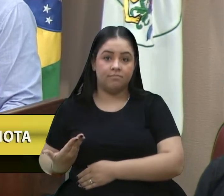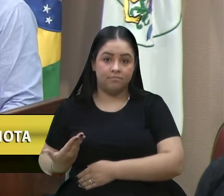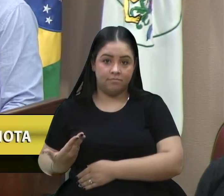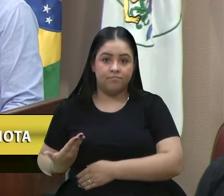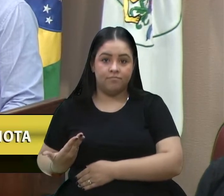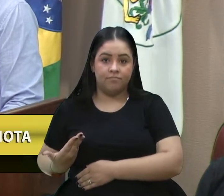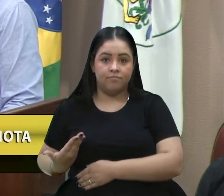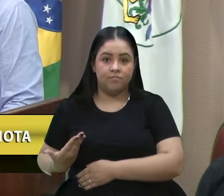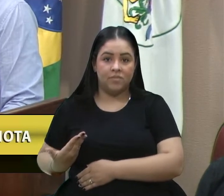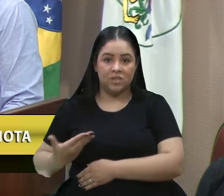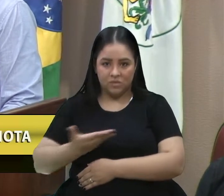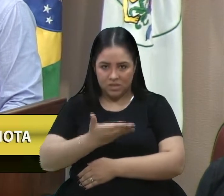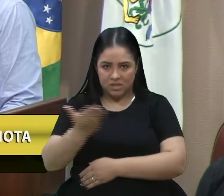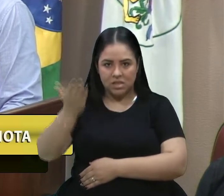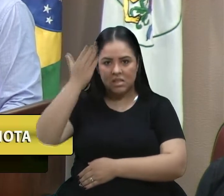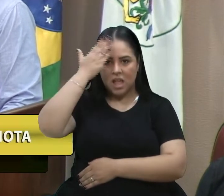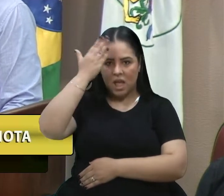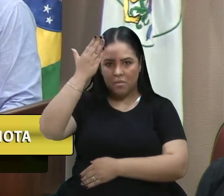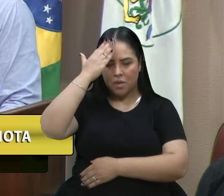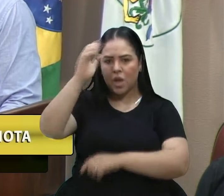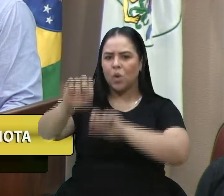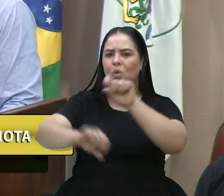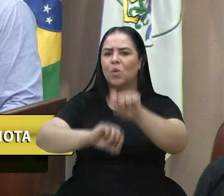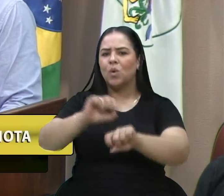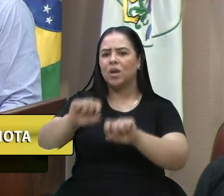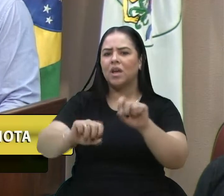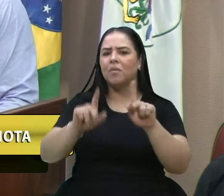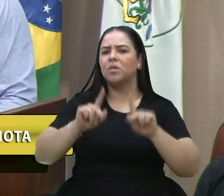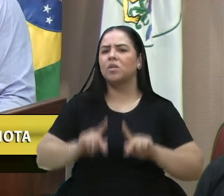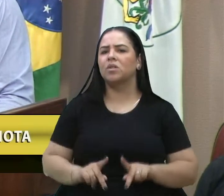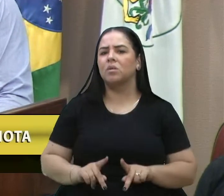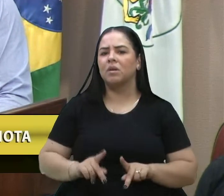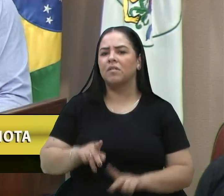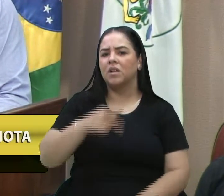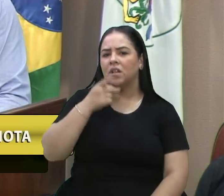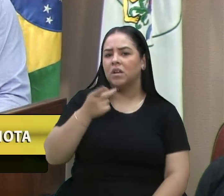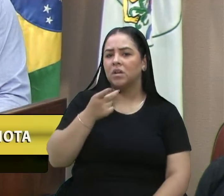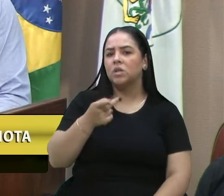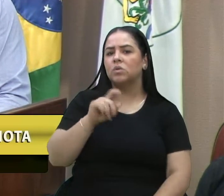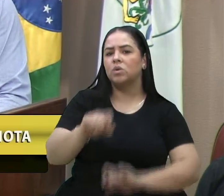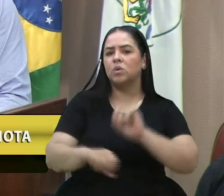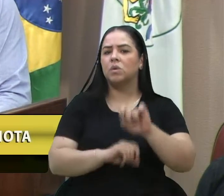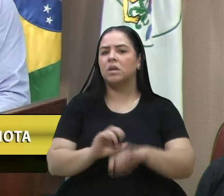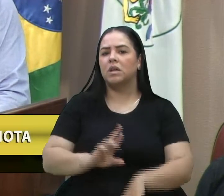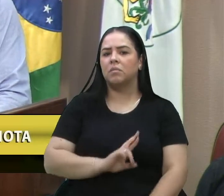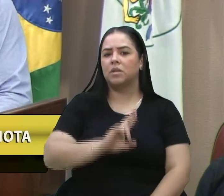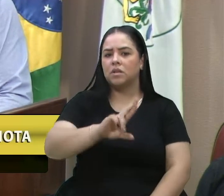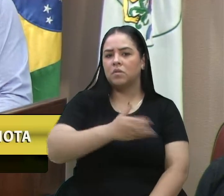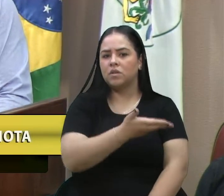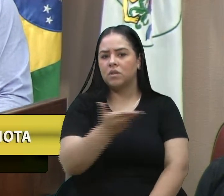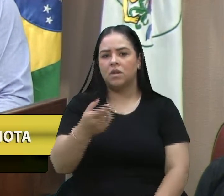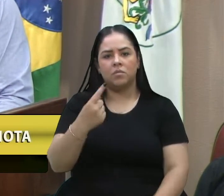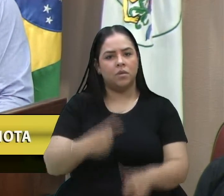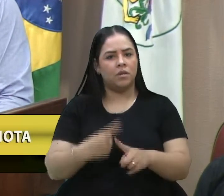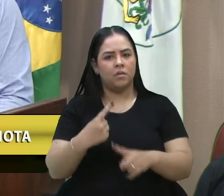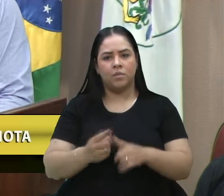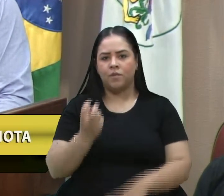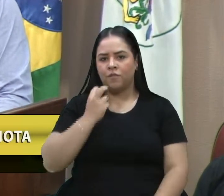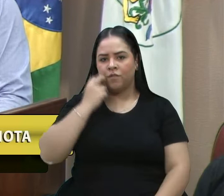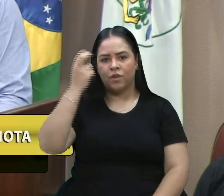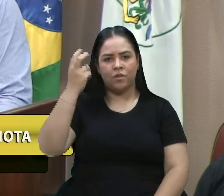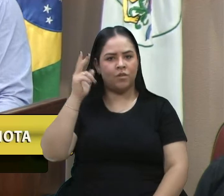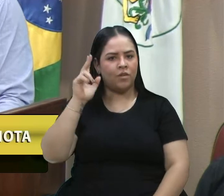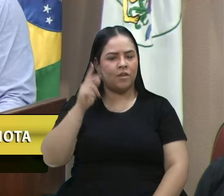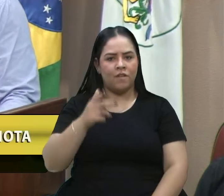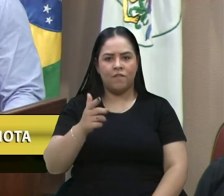Então, saibam quem vocês estão deixando falar e saibam quem vocês estão deixando representar vocês. Que é uma pouca de uma vergonha. É